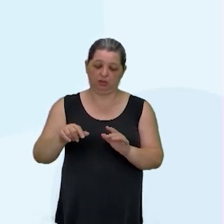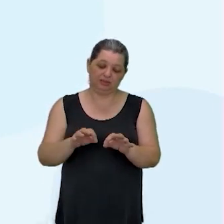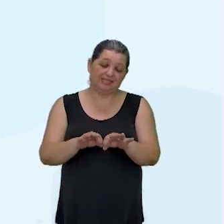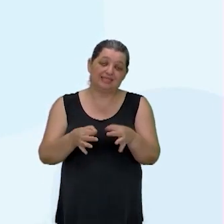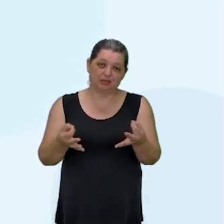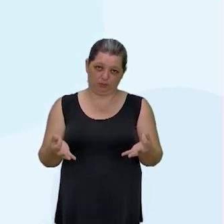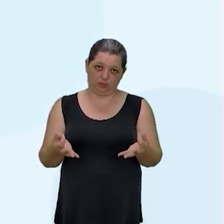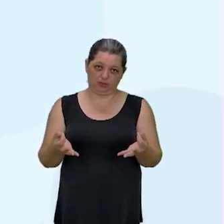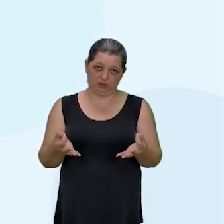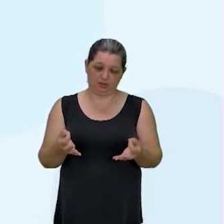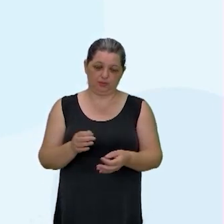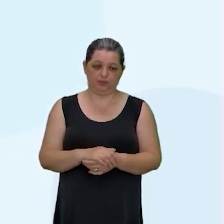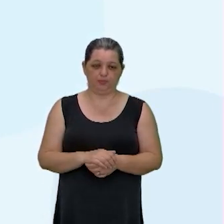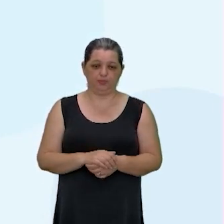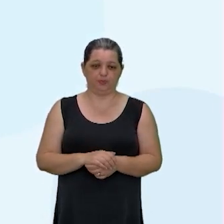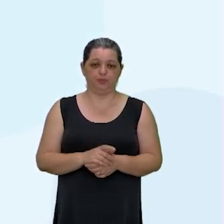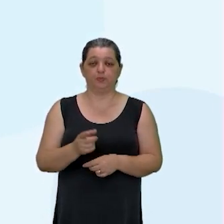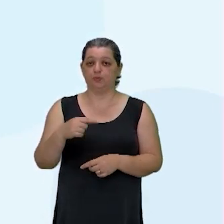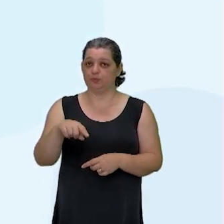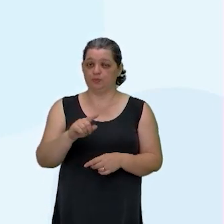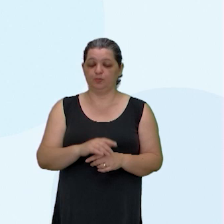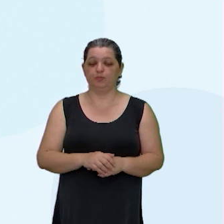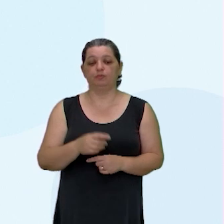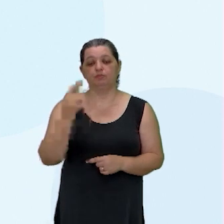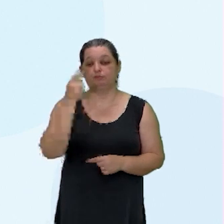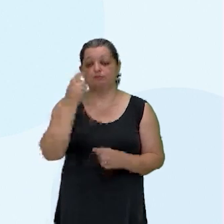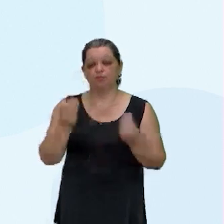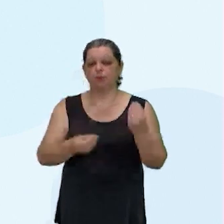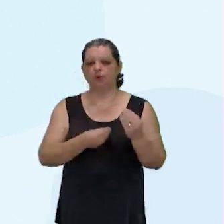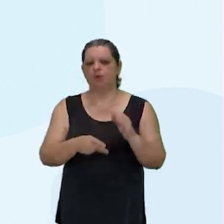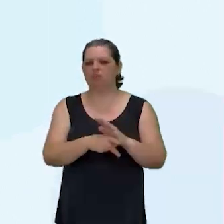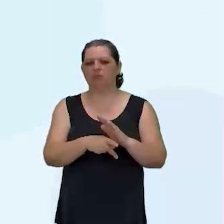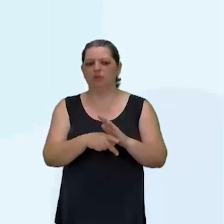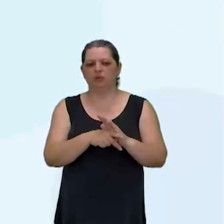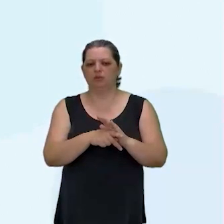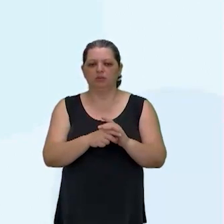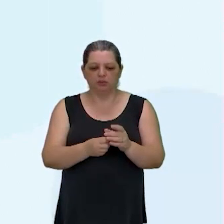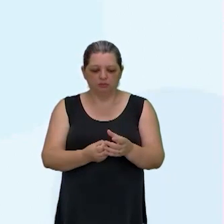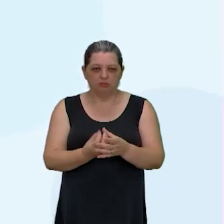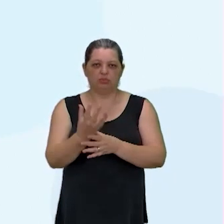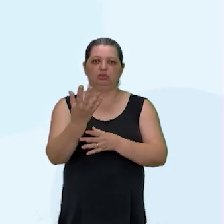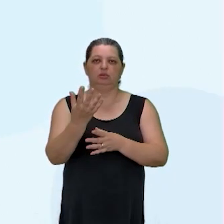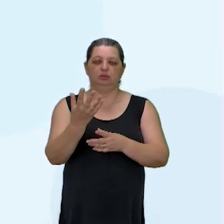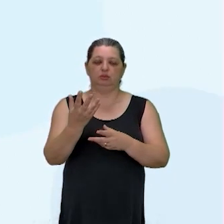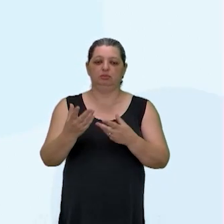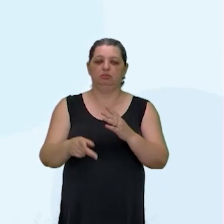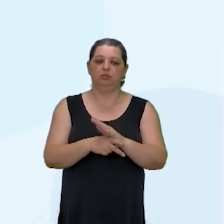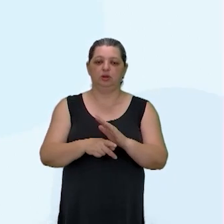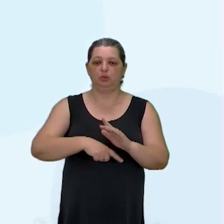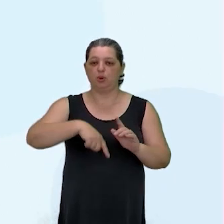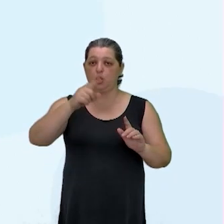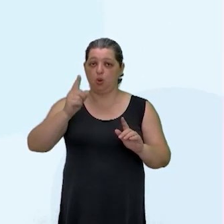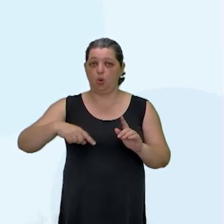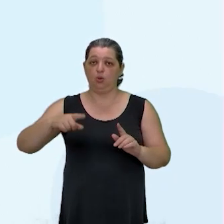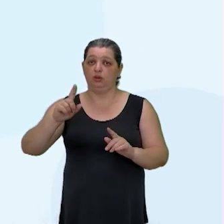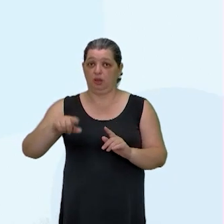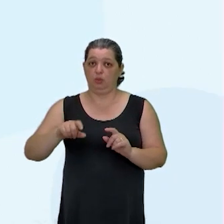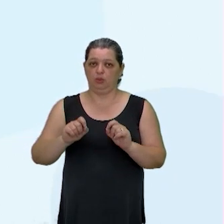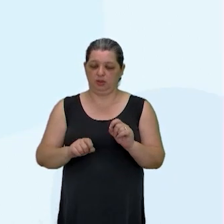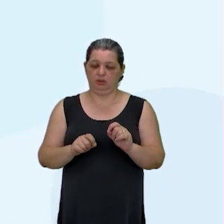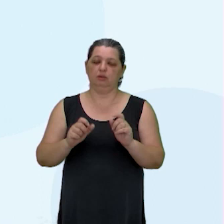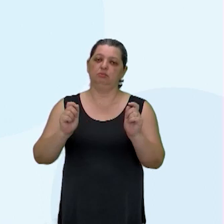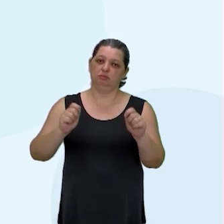simples possível para você está e qual é a natureza das ondas também você tem que saber com a candidatura das ondas